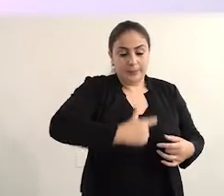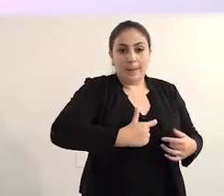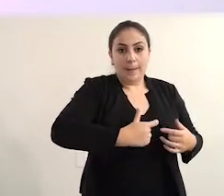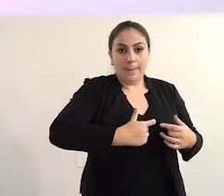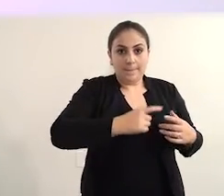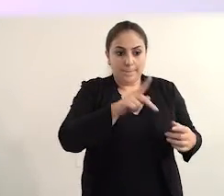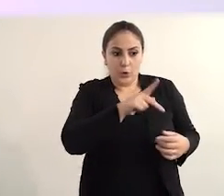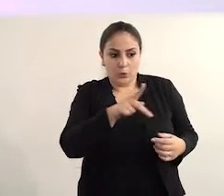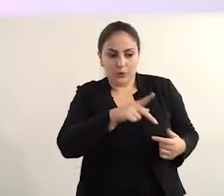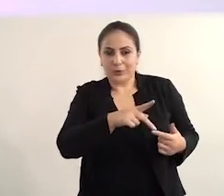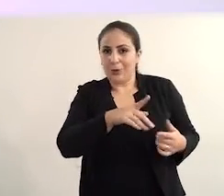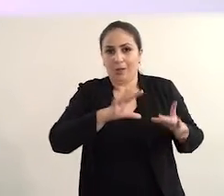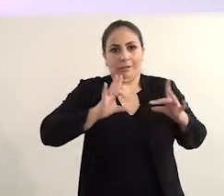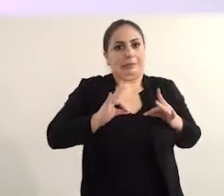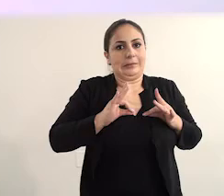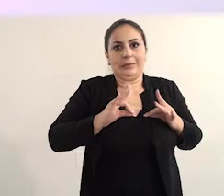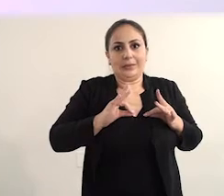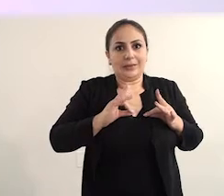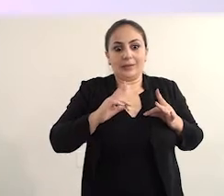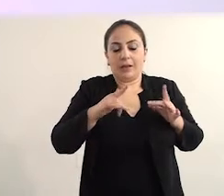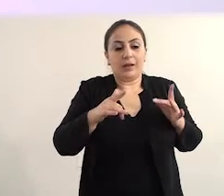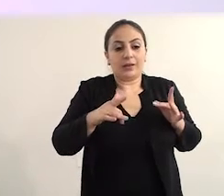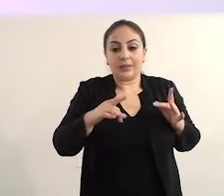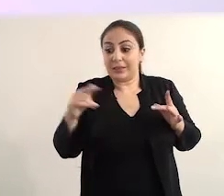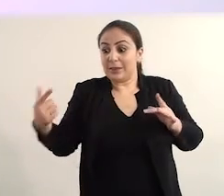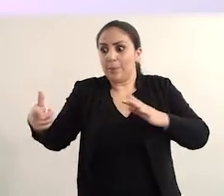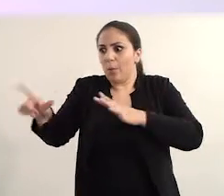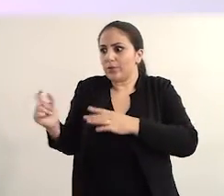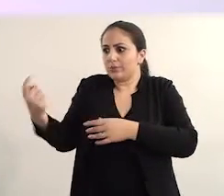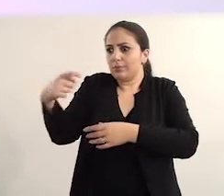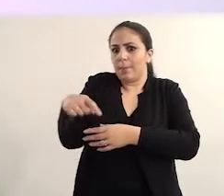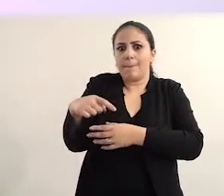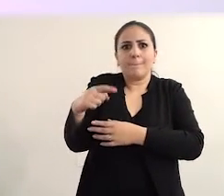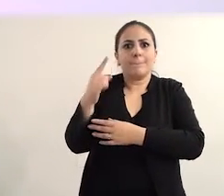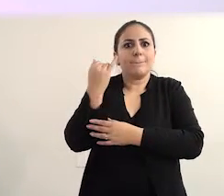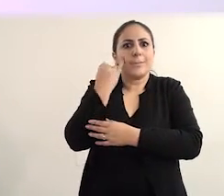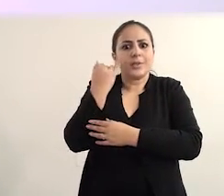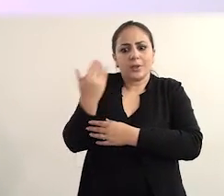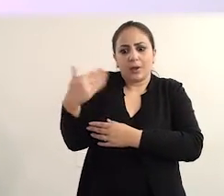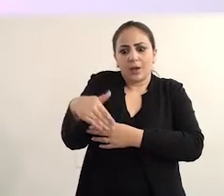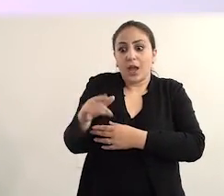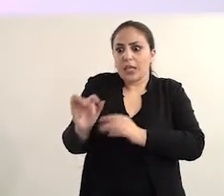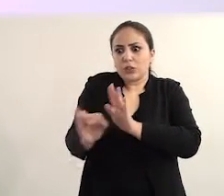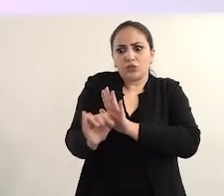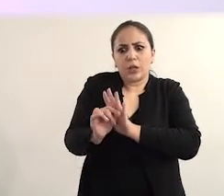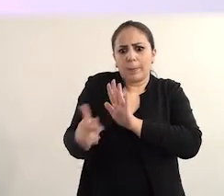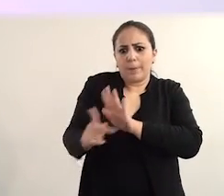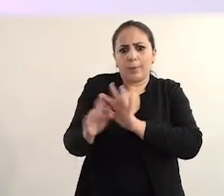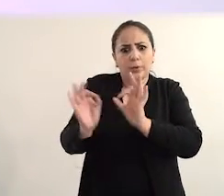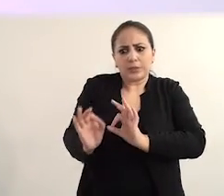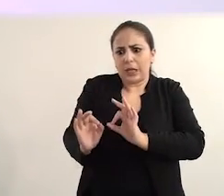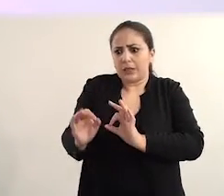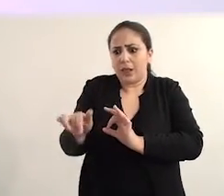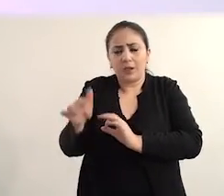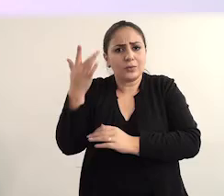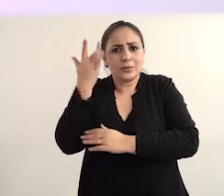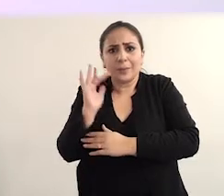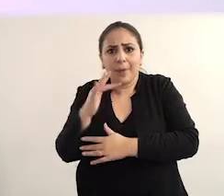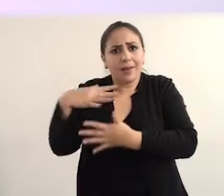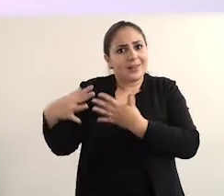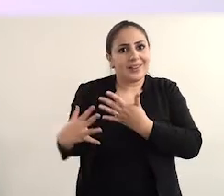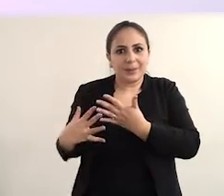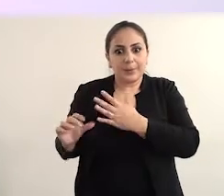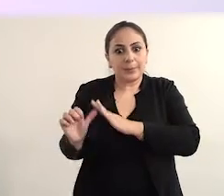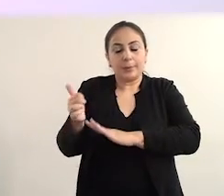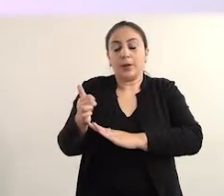professora, porque ela veio tardiamente para nós. Então, ela já tinha uma identidade organizada e não sabia Libras. Primeiramente,